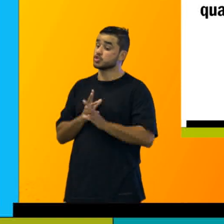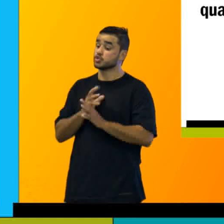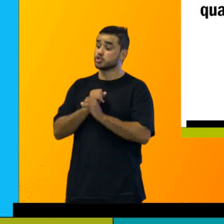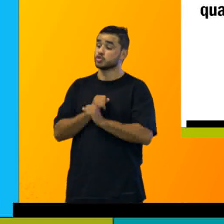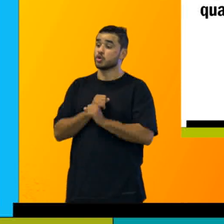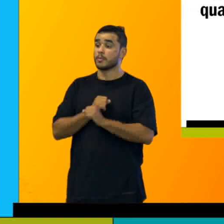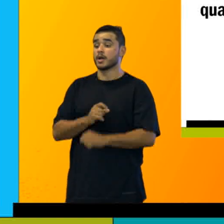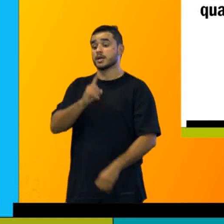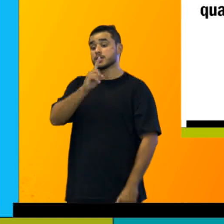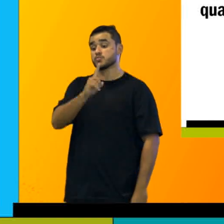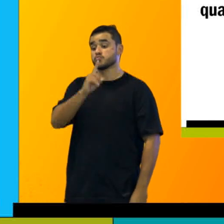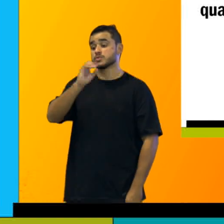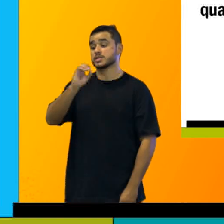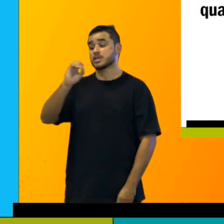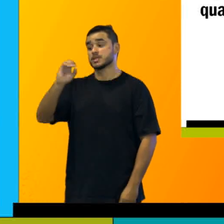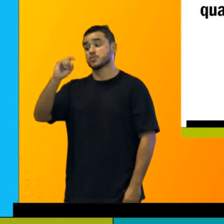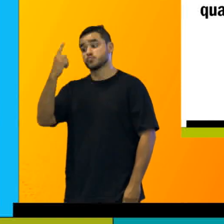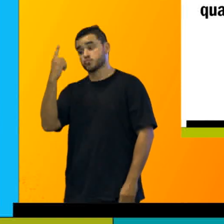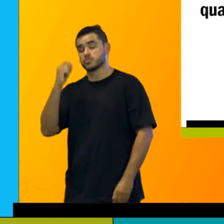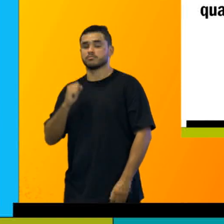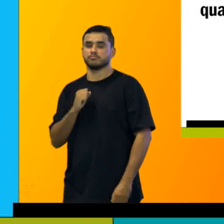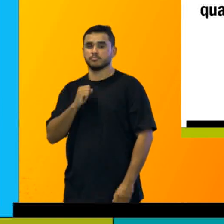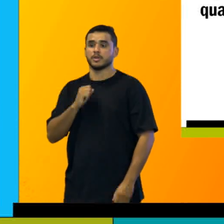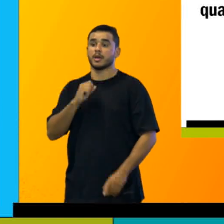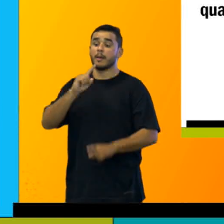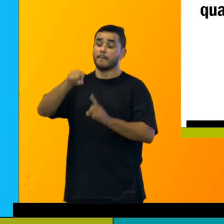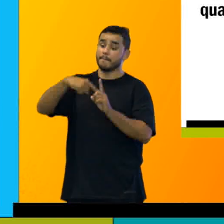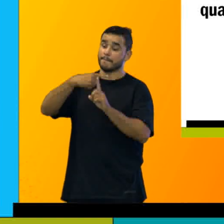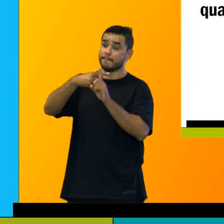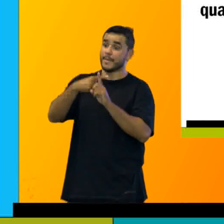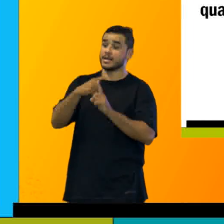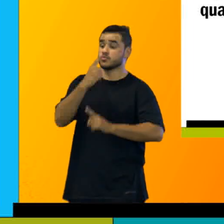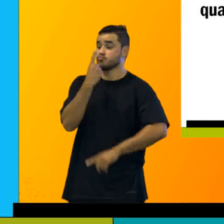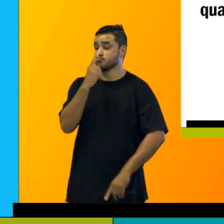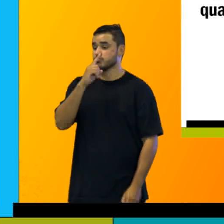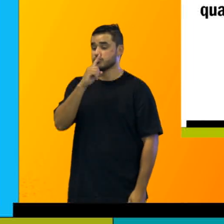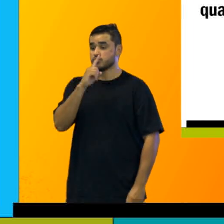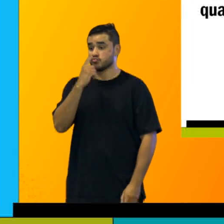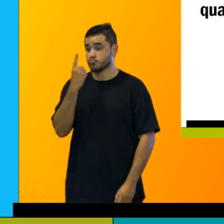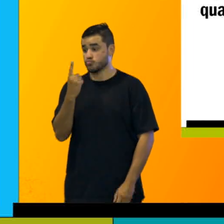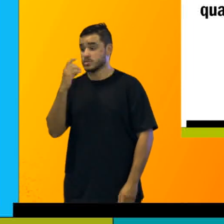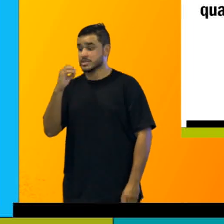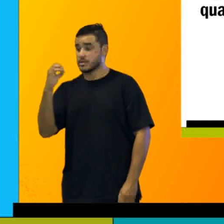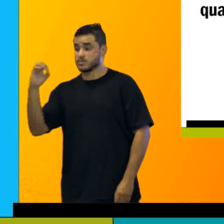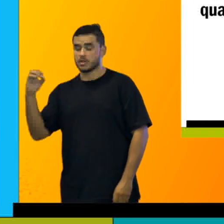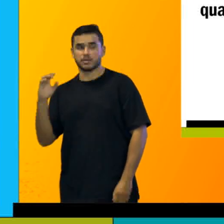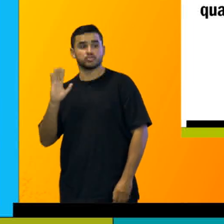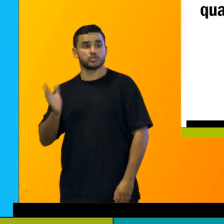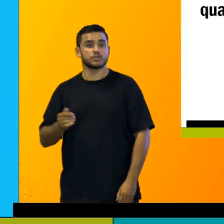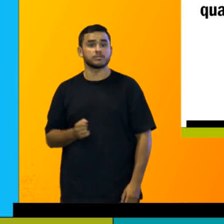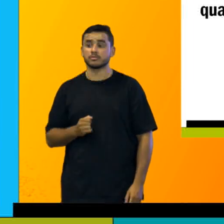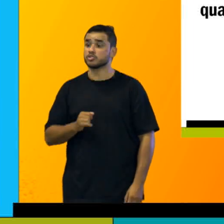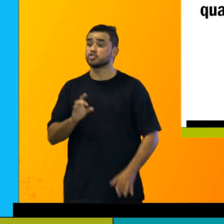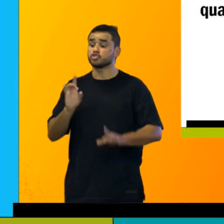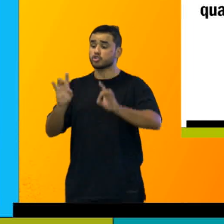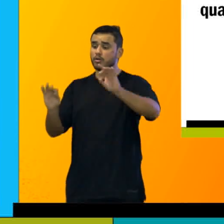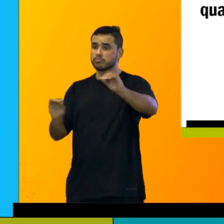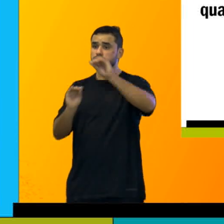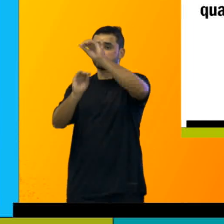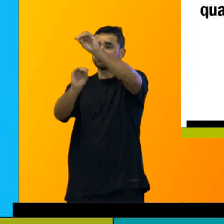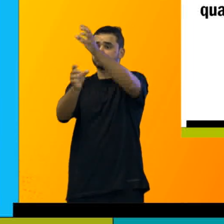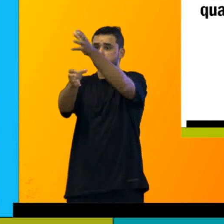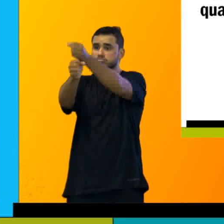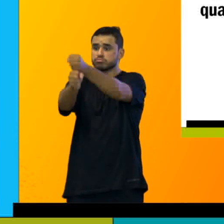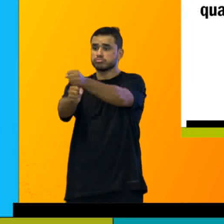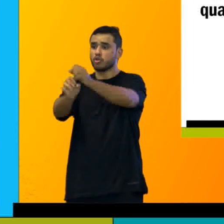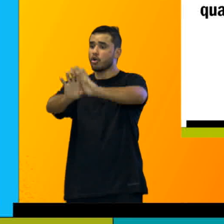1001. E o 12 é 1100. A questão já deu. Tu tem só que somar